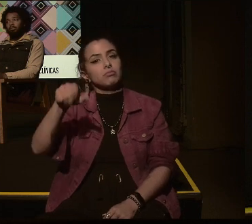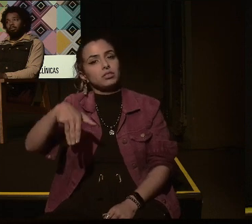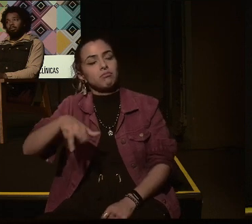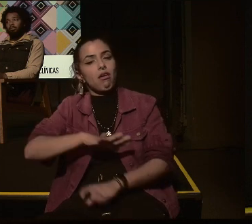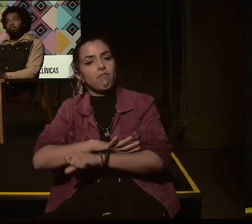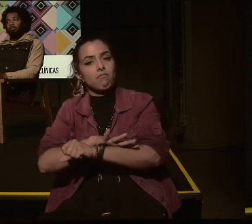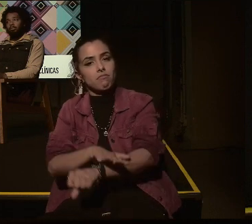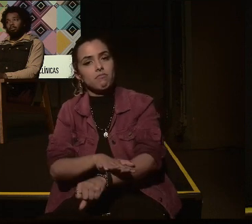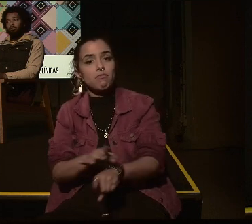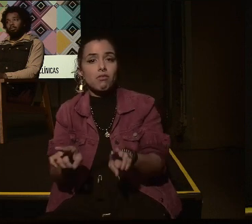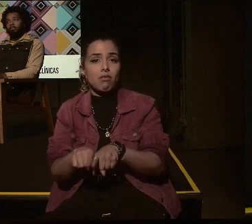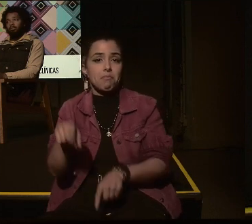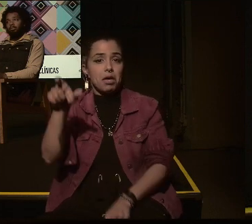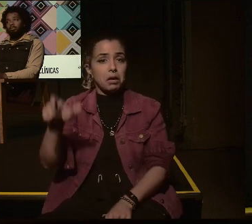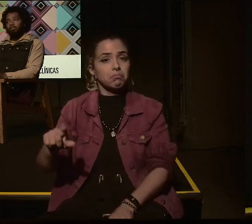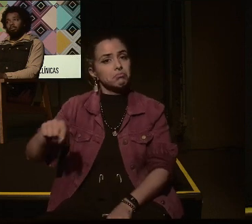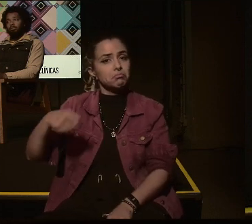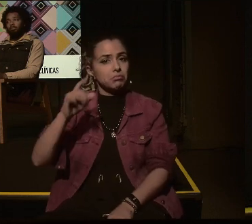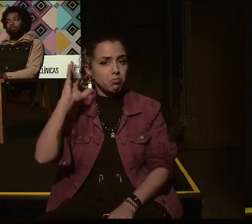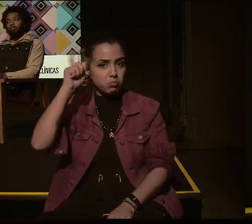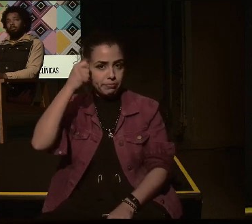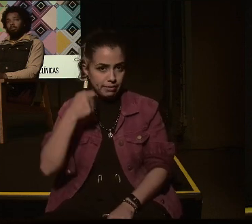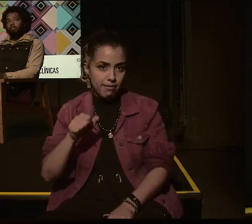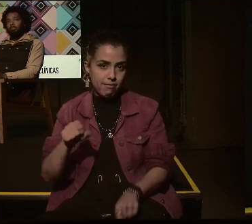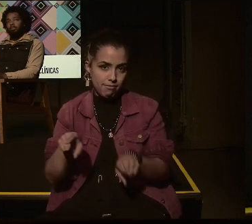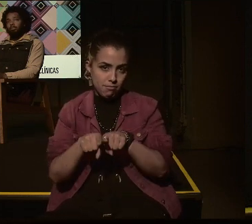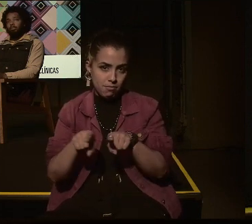como negra também.